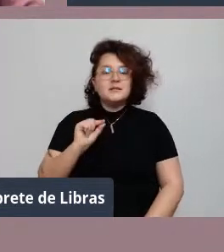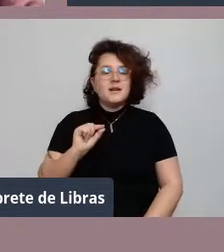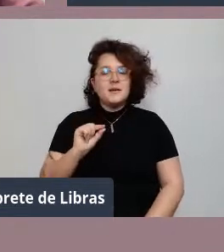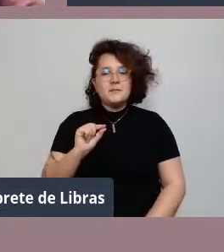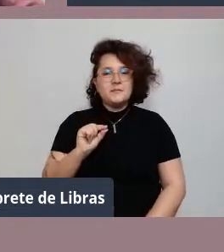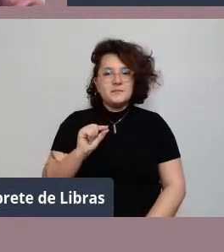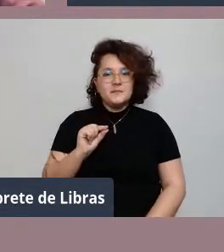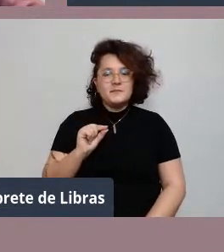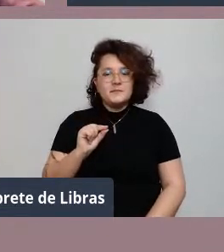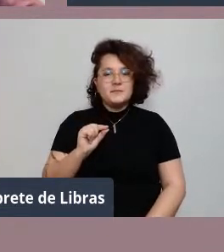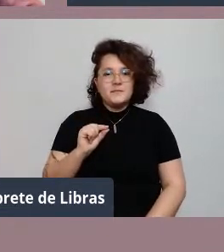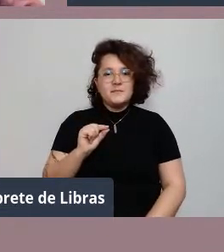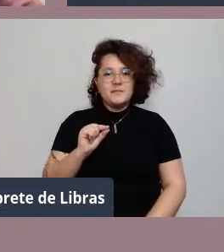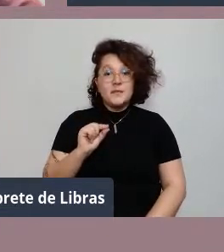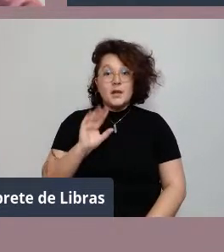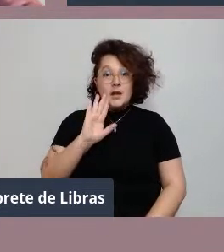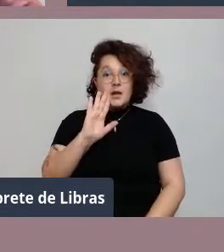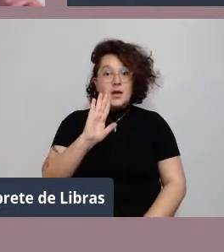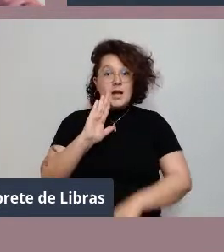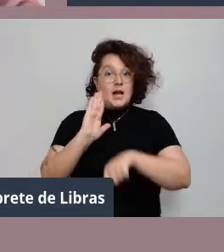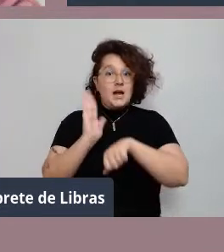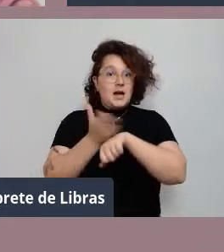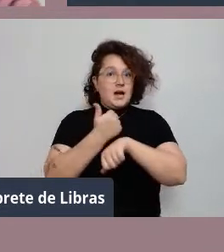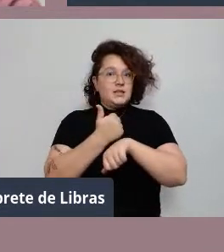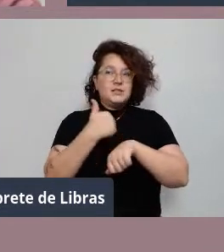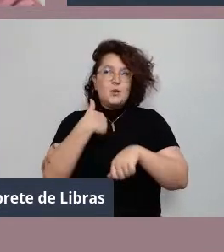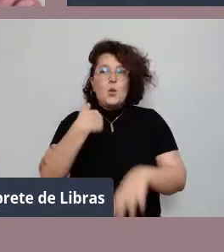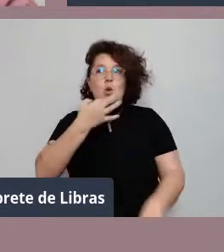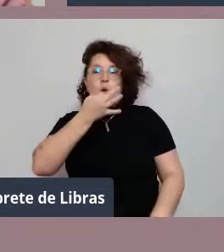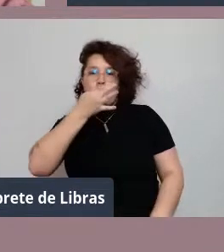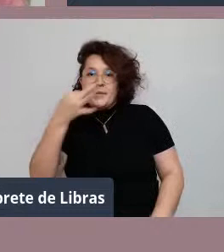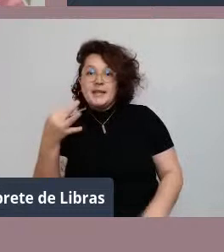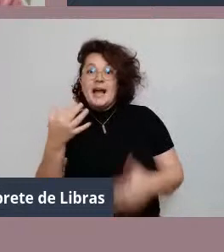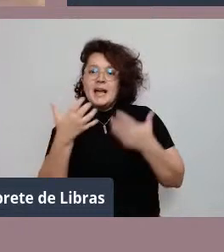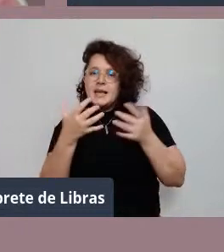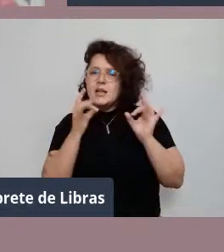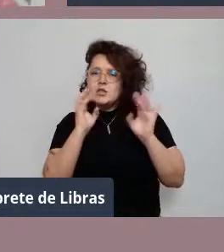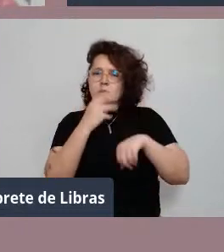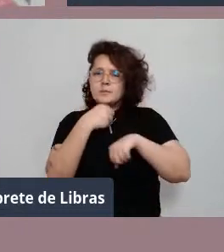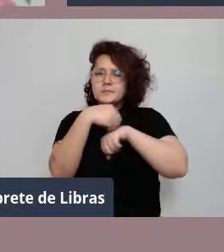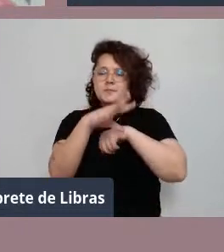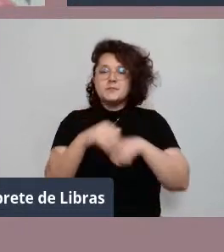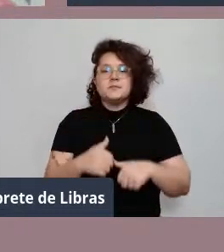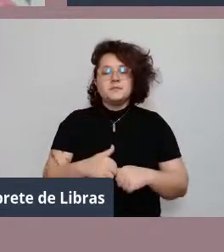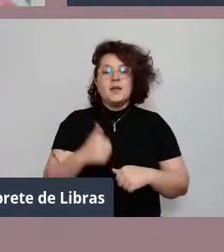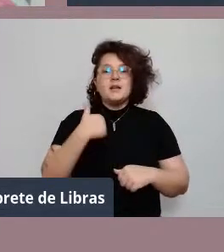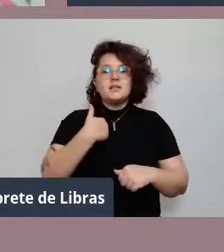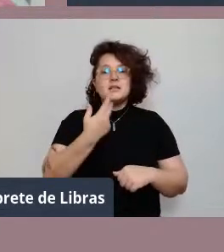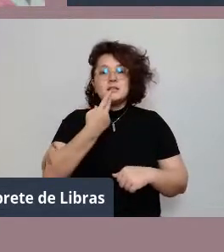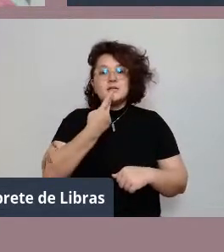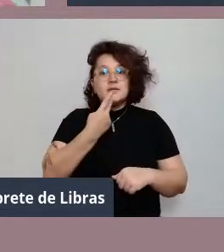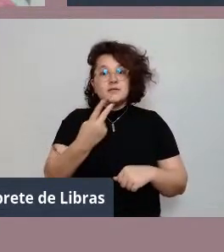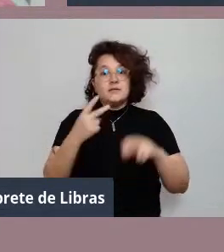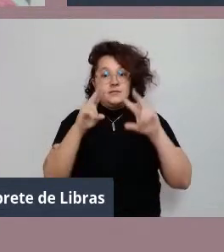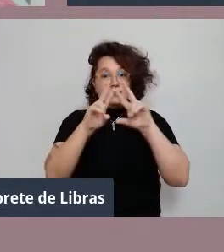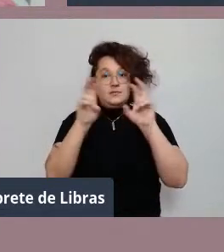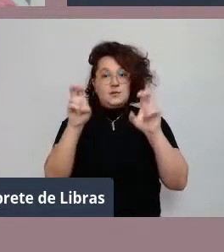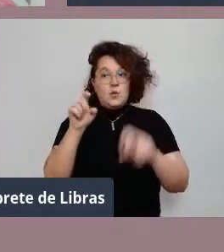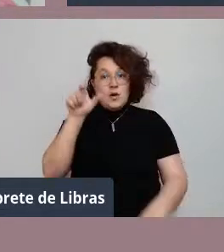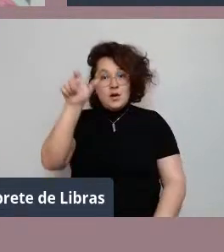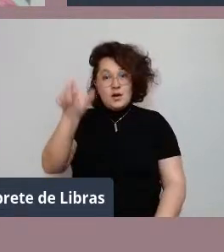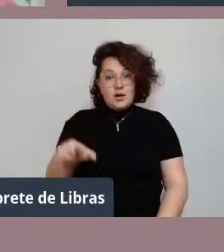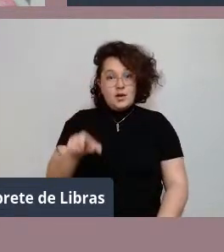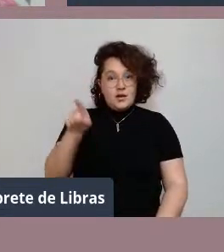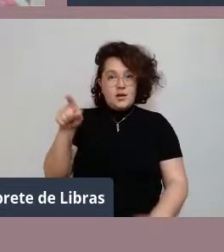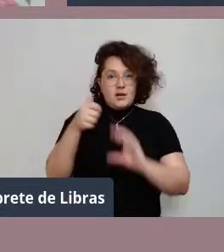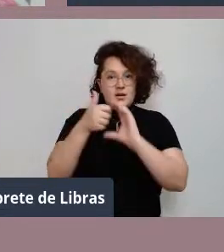antes de fazer um comentário, na verdade, é que a gente falamos dessa característica da Clarice, né, que tem